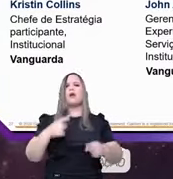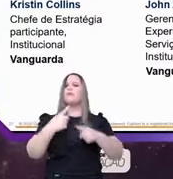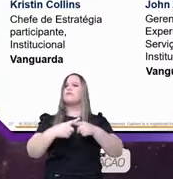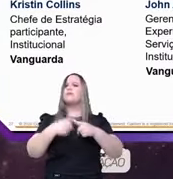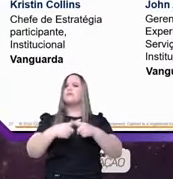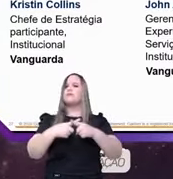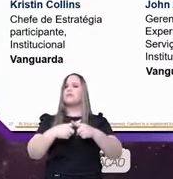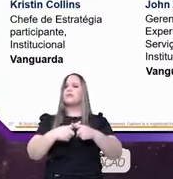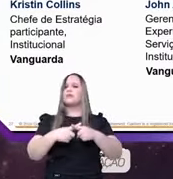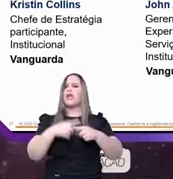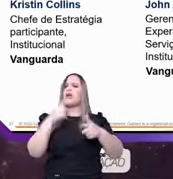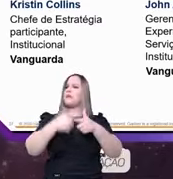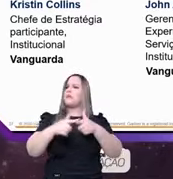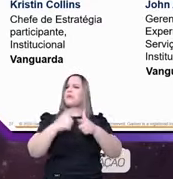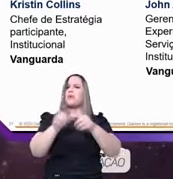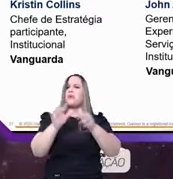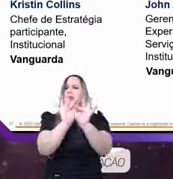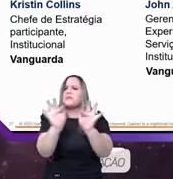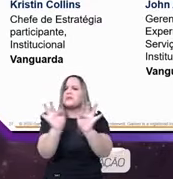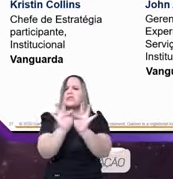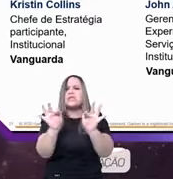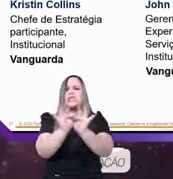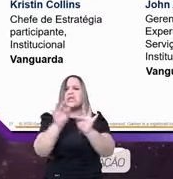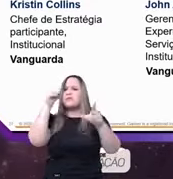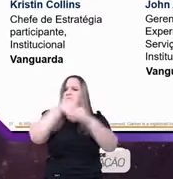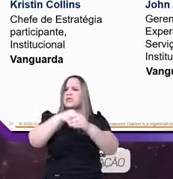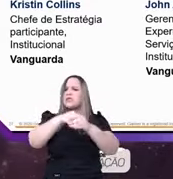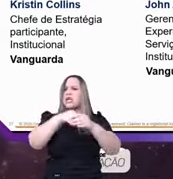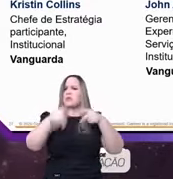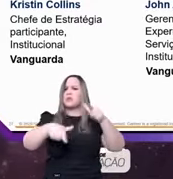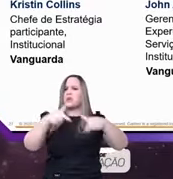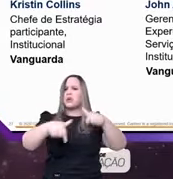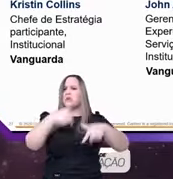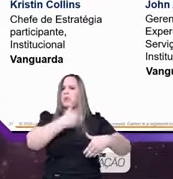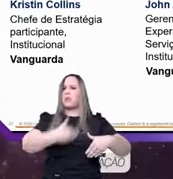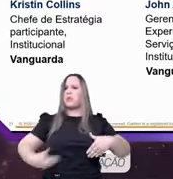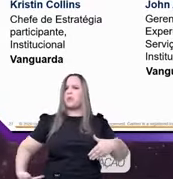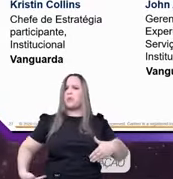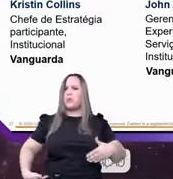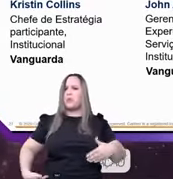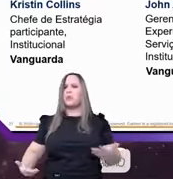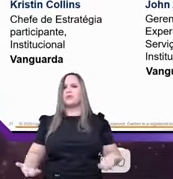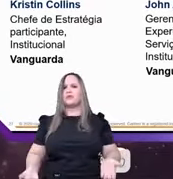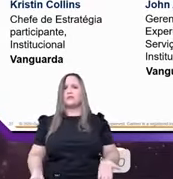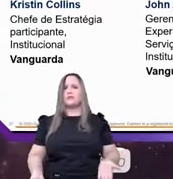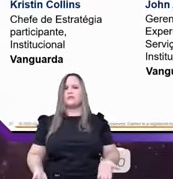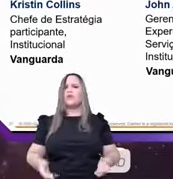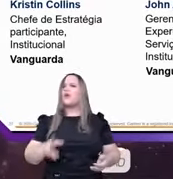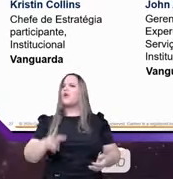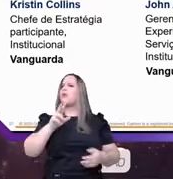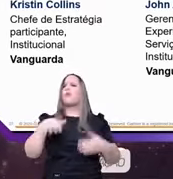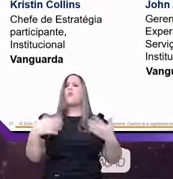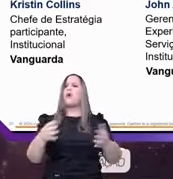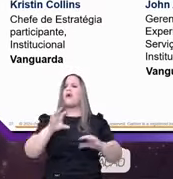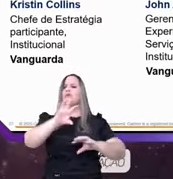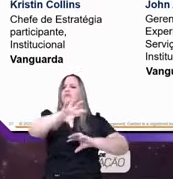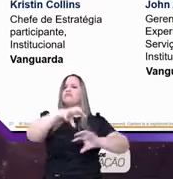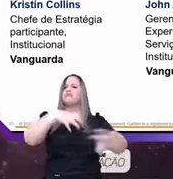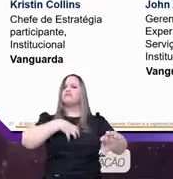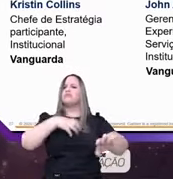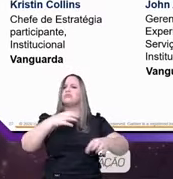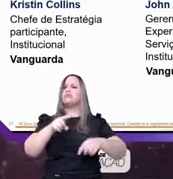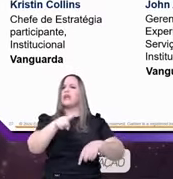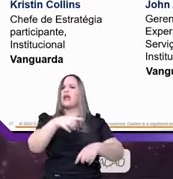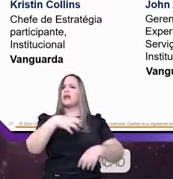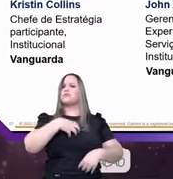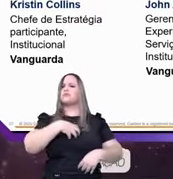é um problema comum em serviços públicos. Qual é o sentimento do cidadão que está do outro lado com relação à perspectiva? Ele